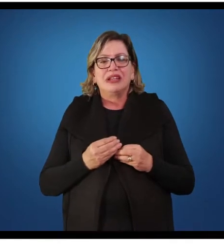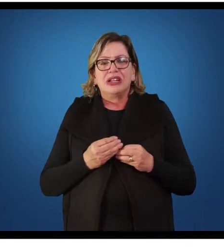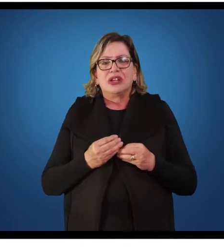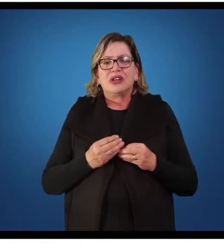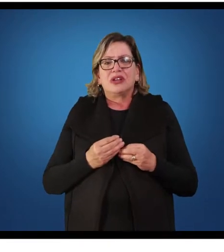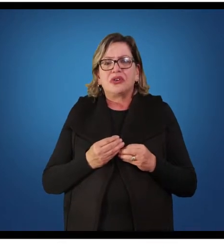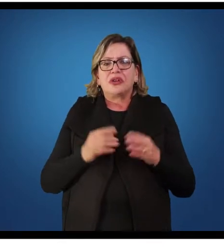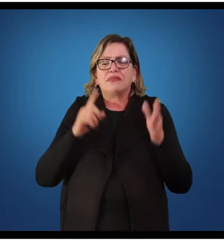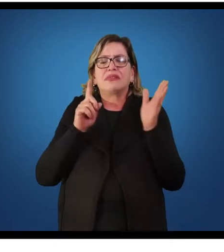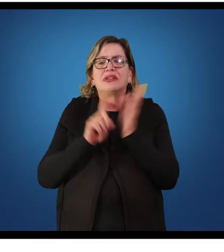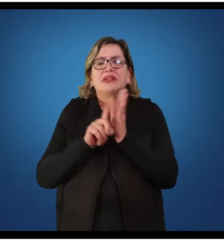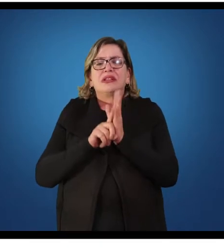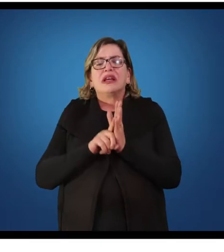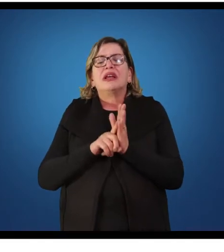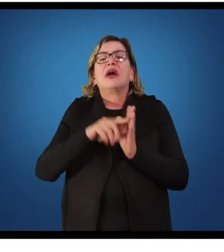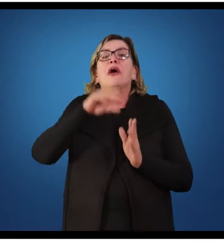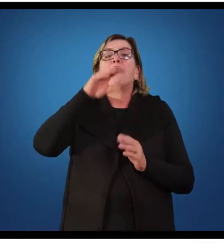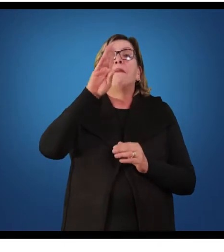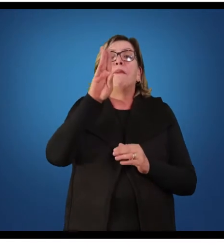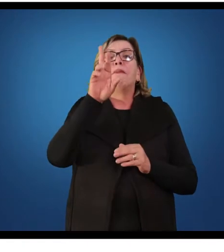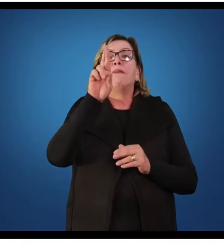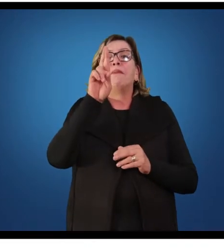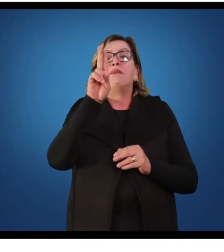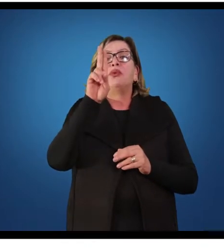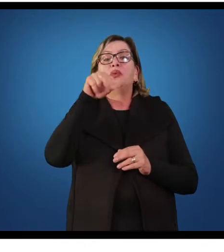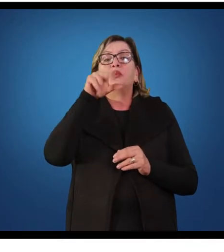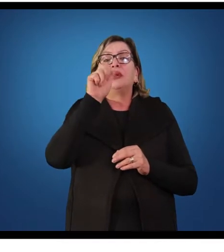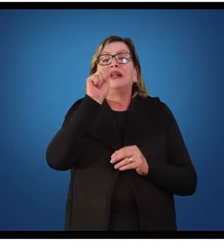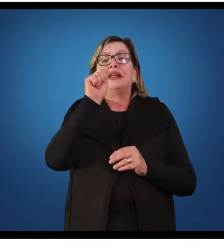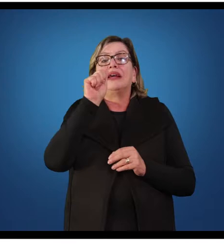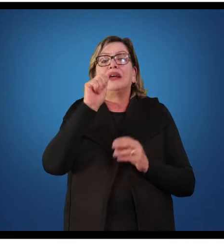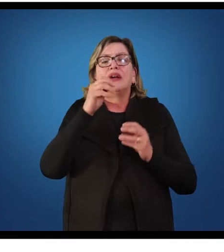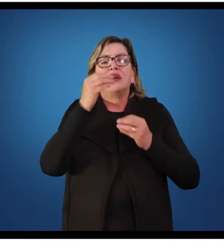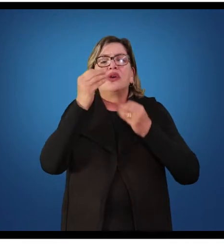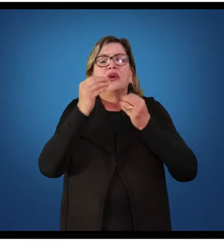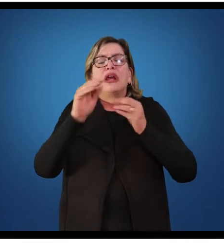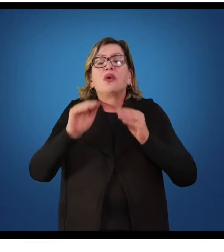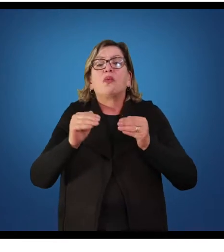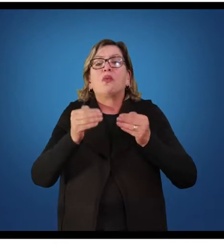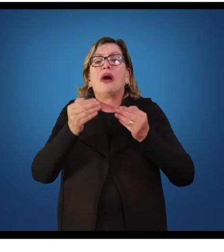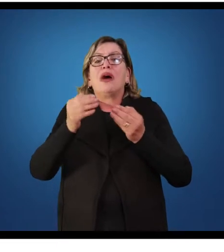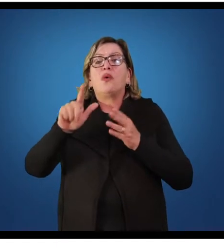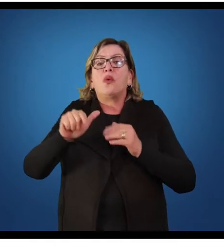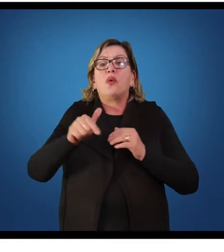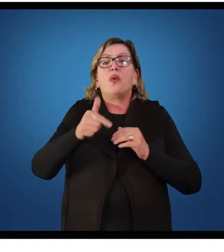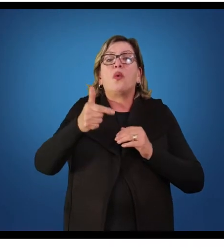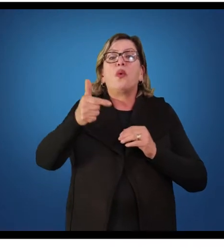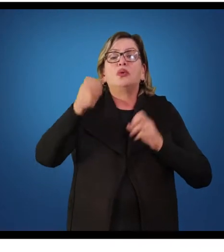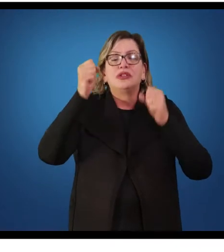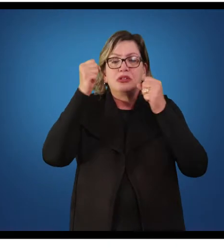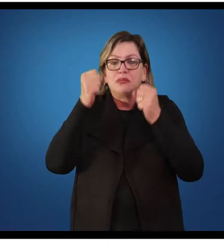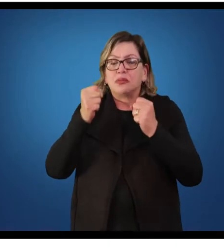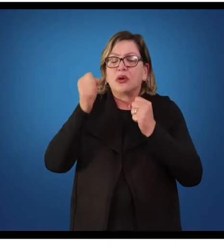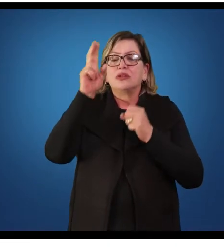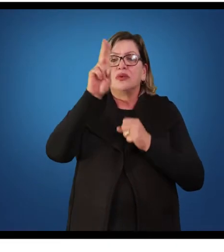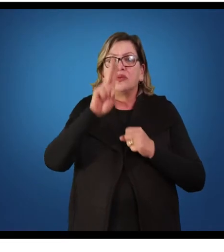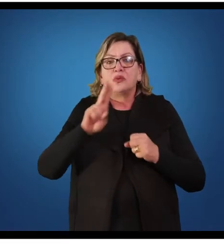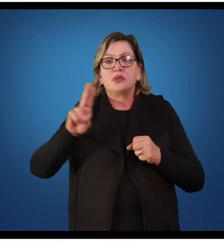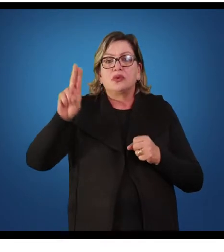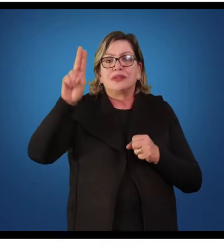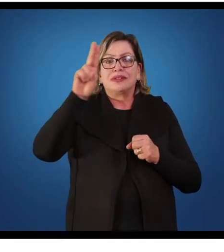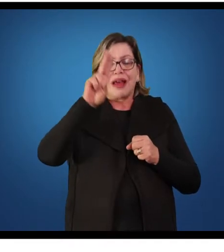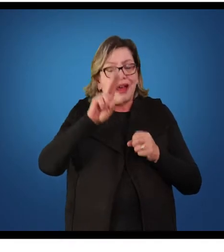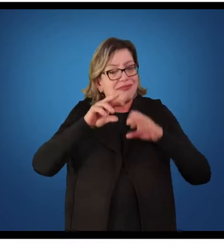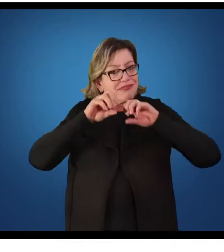Qual seria, Bruna, qual seria um outro elemento que nós podemos utilizar para